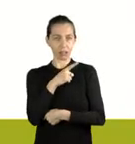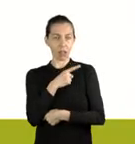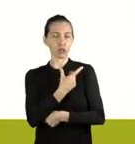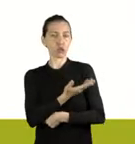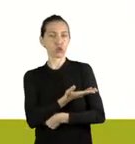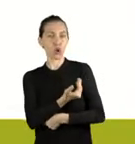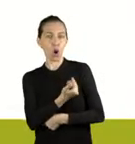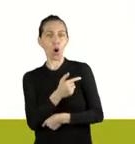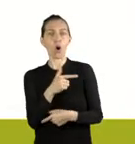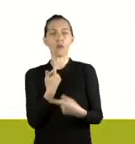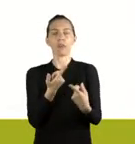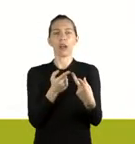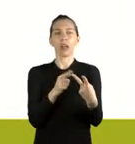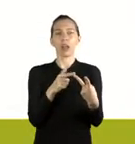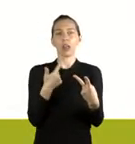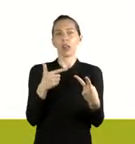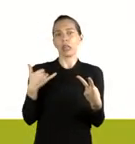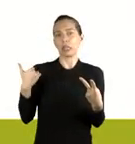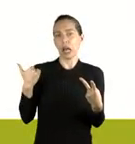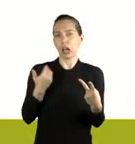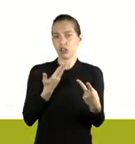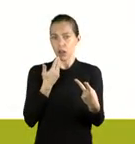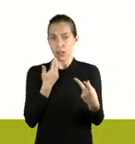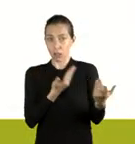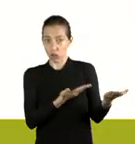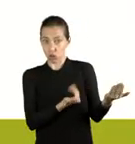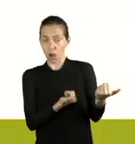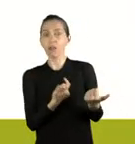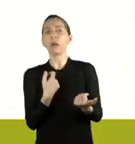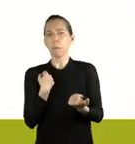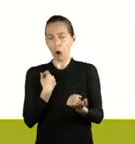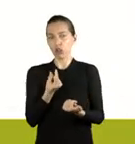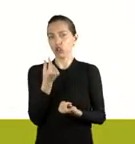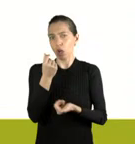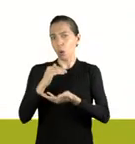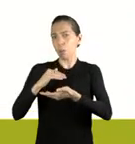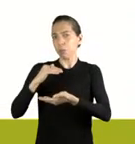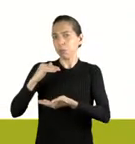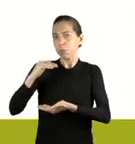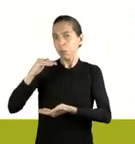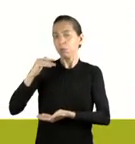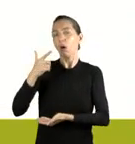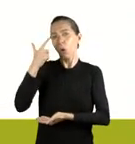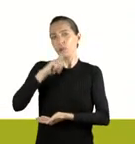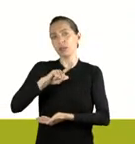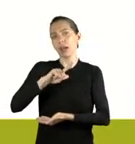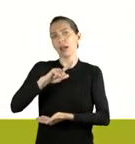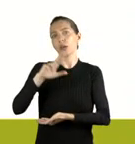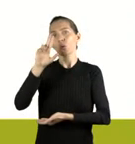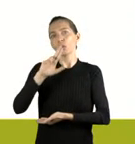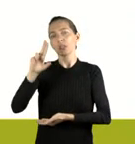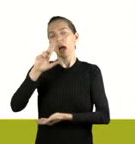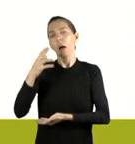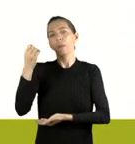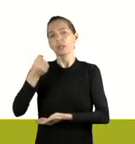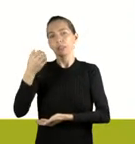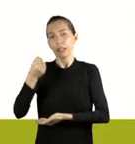ou ainda não chegou na meia-idade, a gente consegue acumular bastante patrimônio para você usufruir na terceira idade.